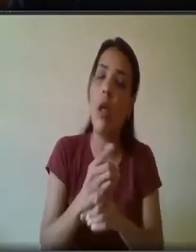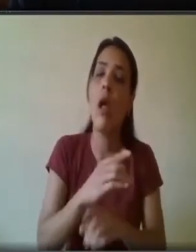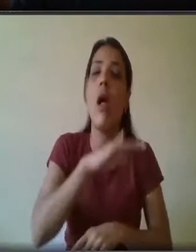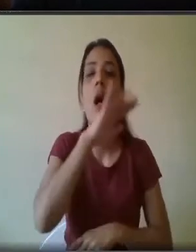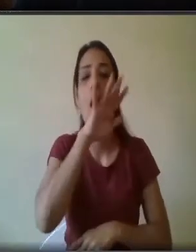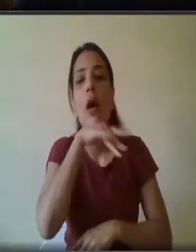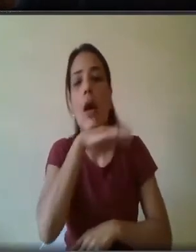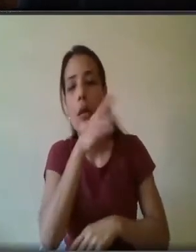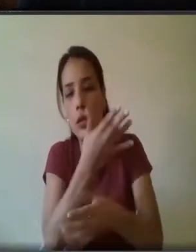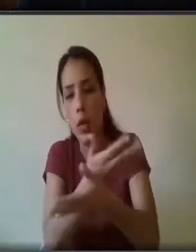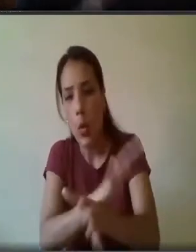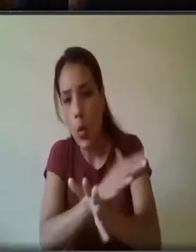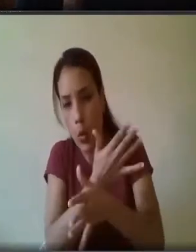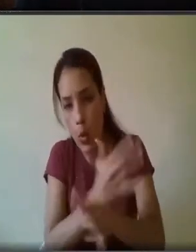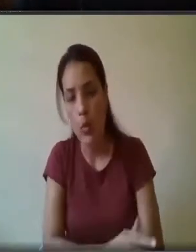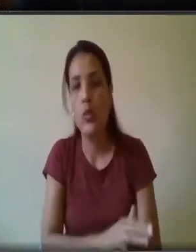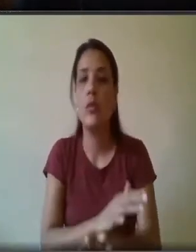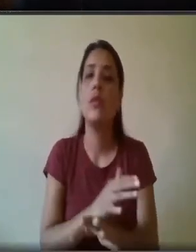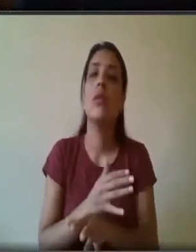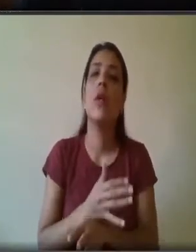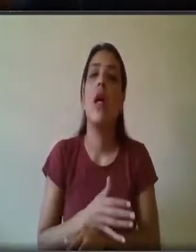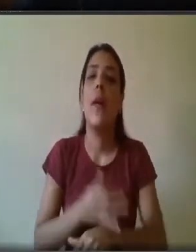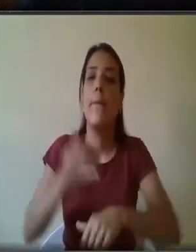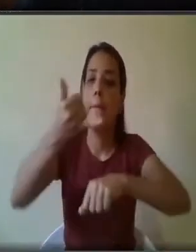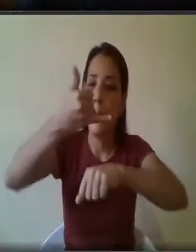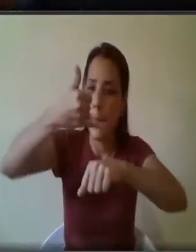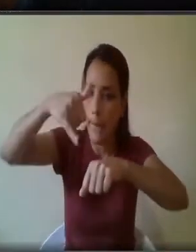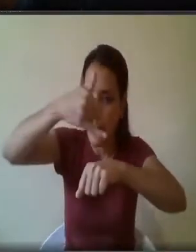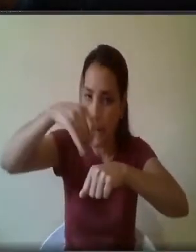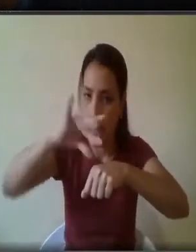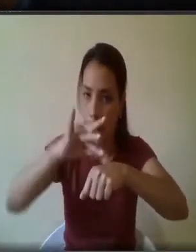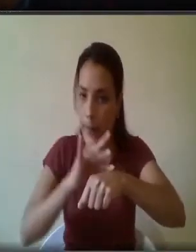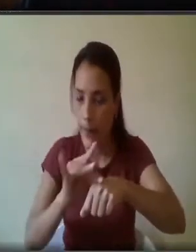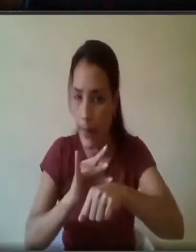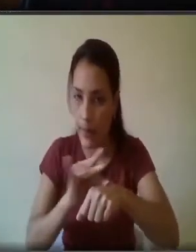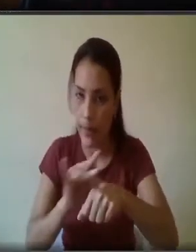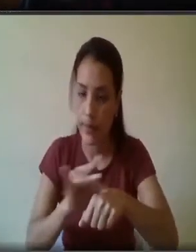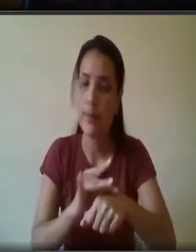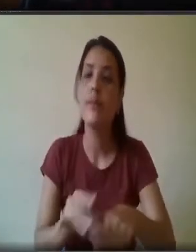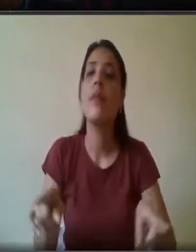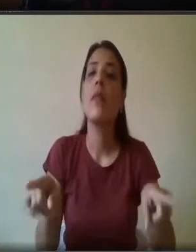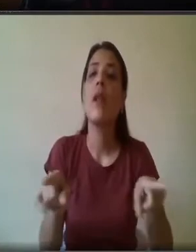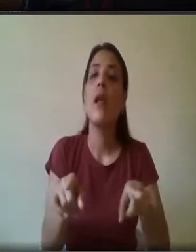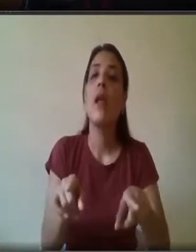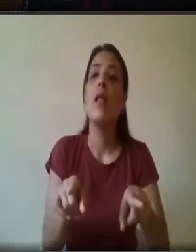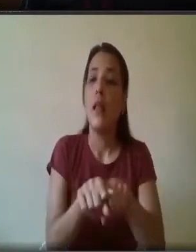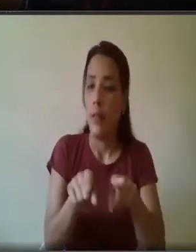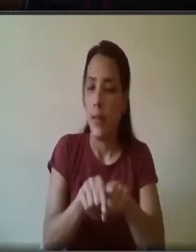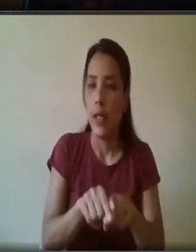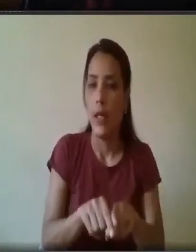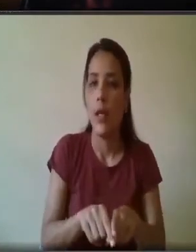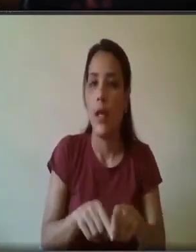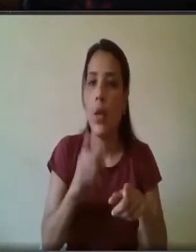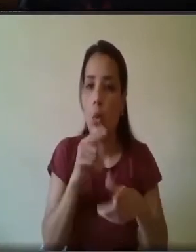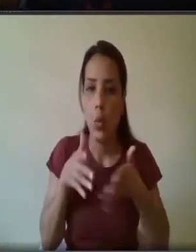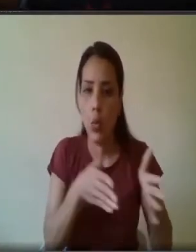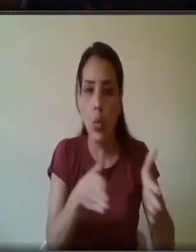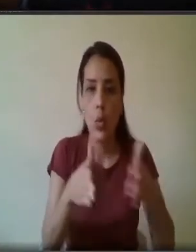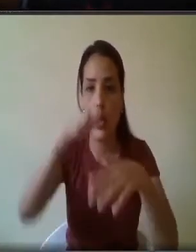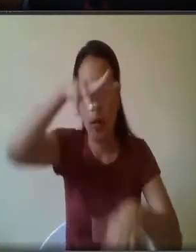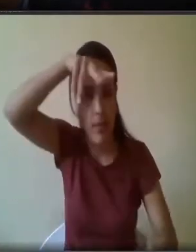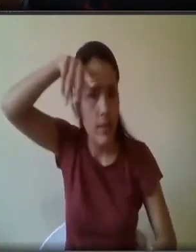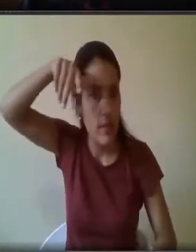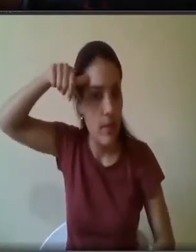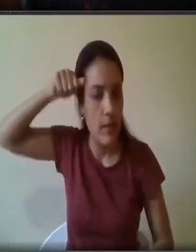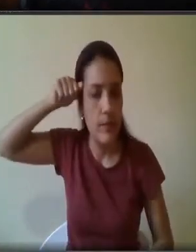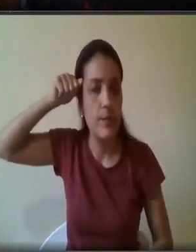Por isso que aqui é um graben. Ah, e o Amazonas, na cheia, chega a 14 quilômetros de uma margem à outra, sendo o rio